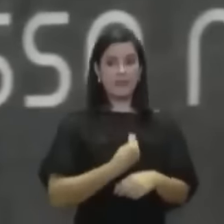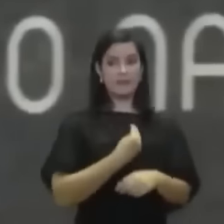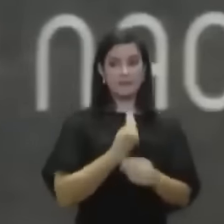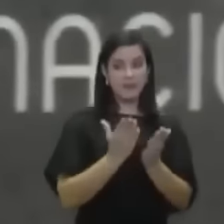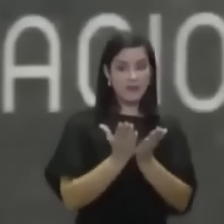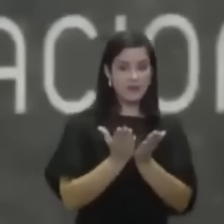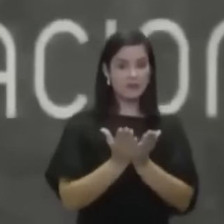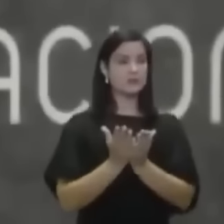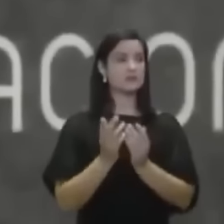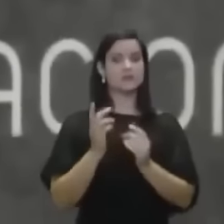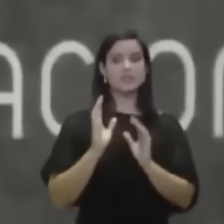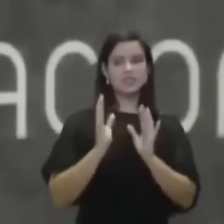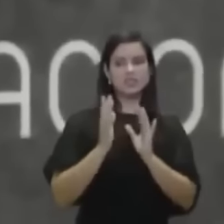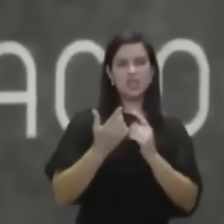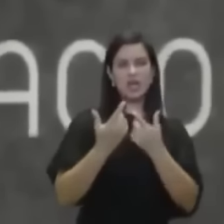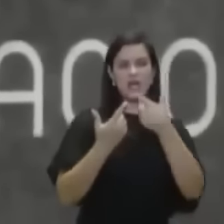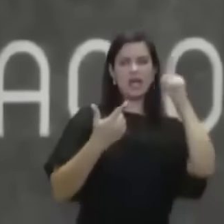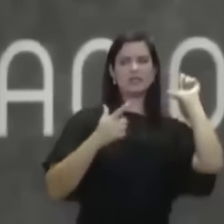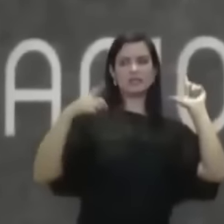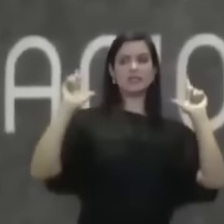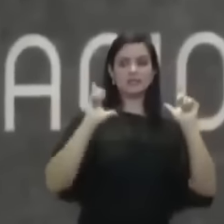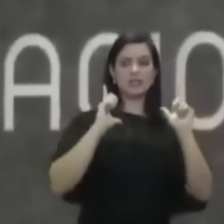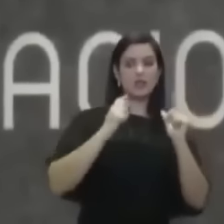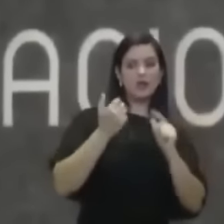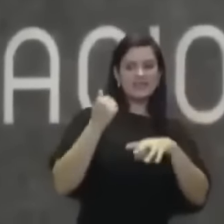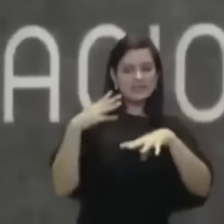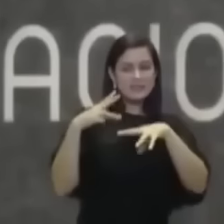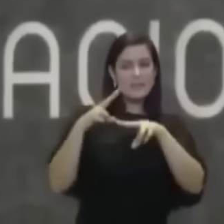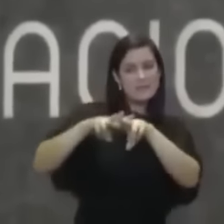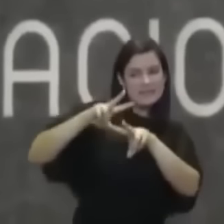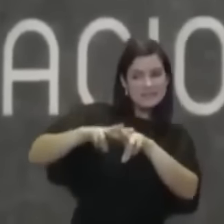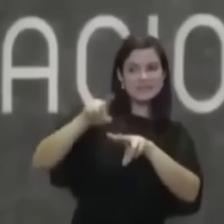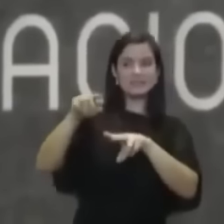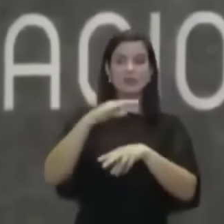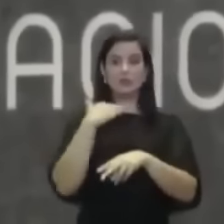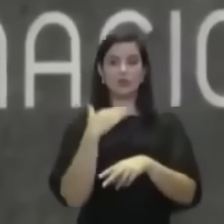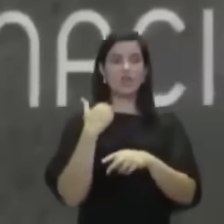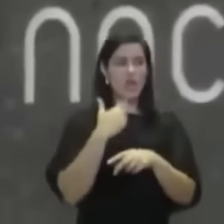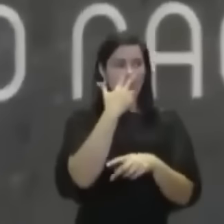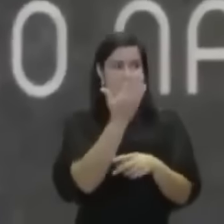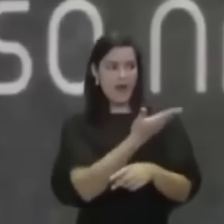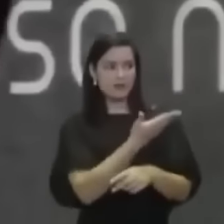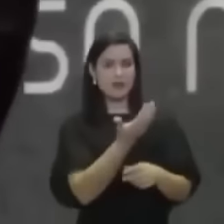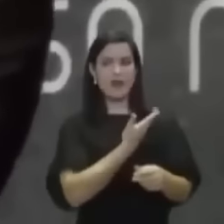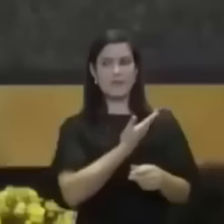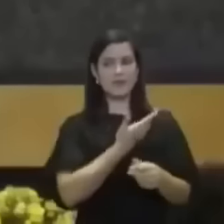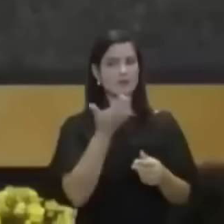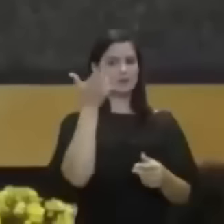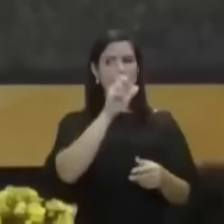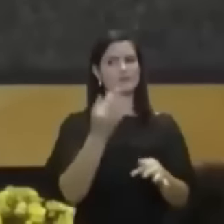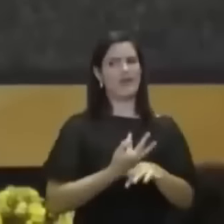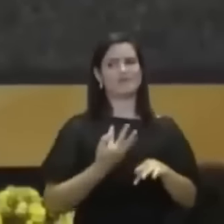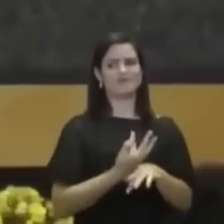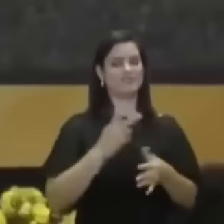se trama a tua prisão e a tua morte, eu sei que a coisa vai pegar, e eu acho até que os meus colegas, os meus pares aqui não vão aguentar, na hora que a